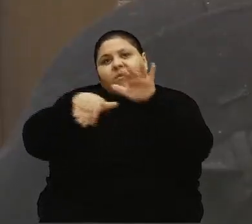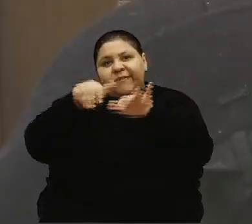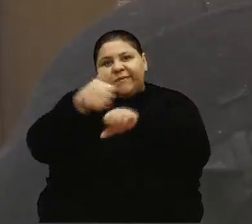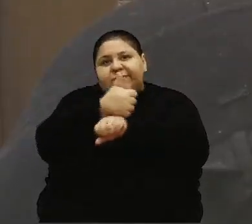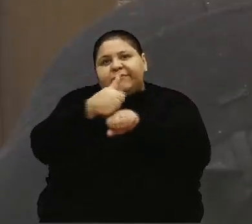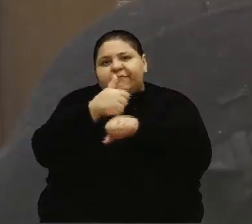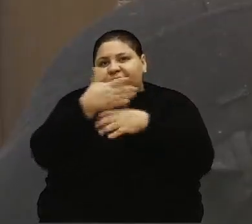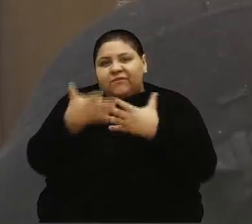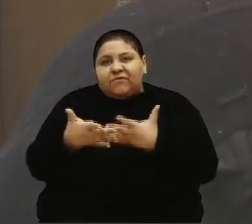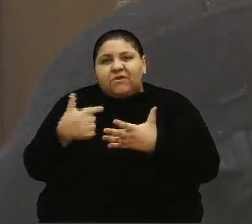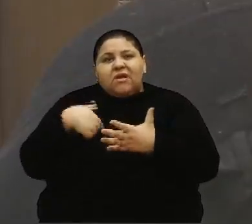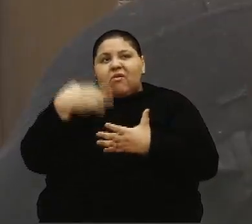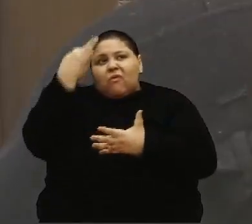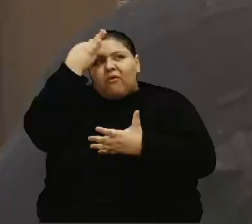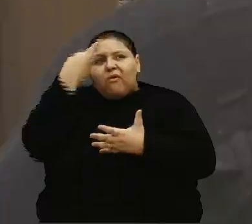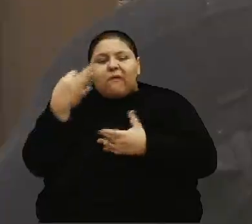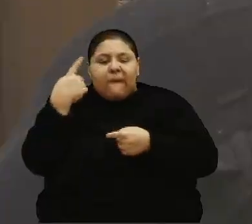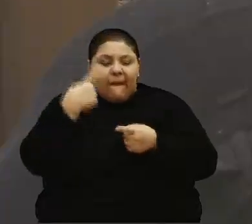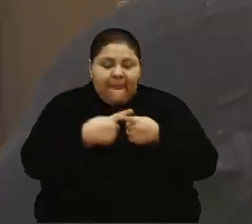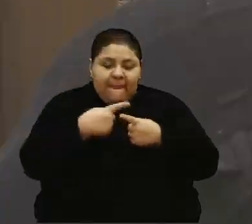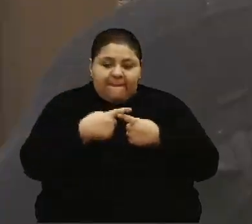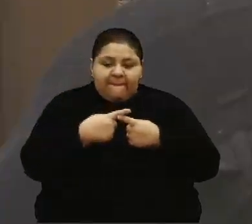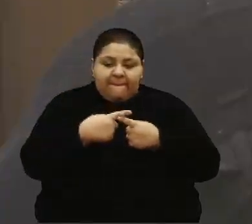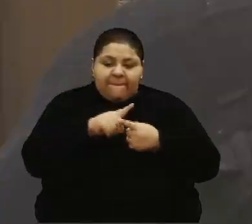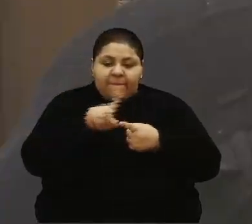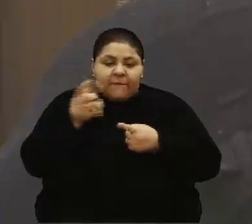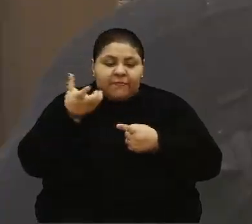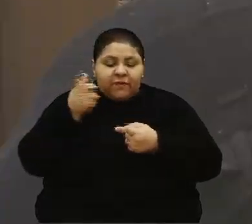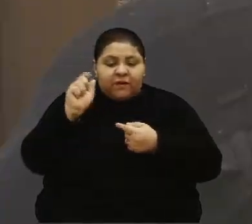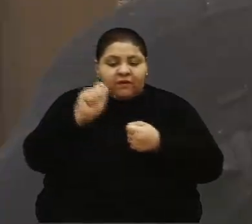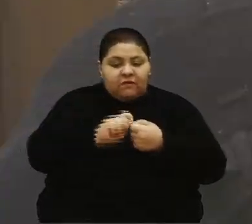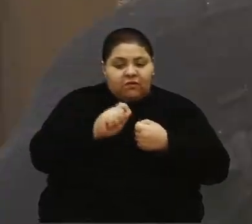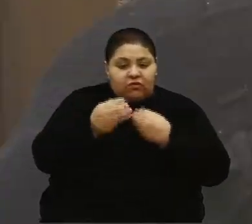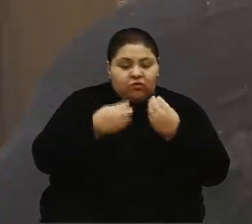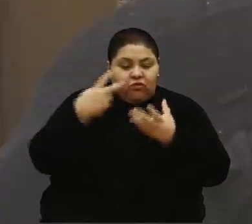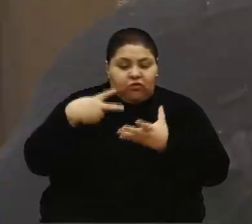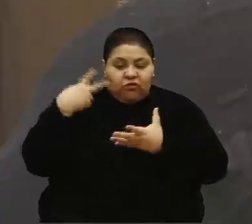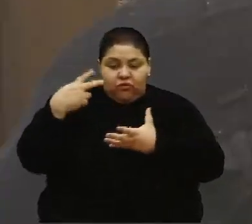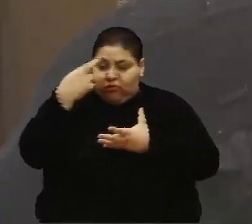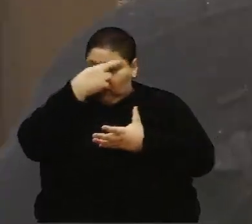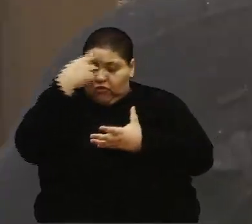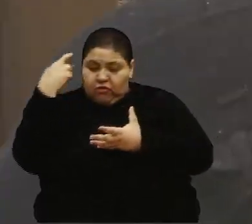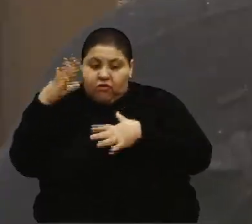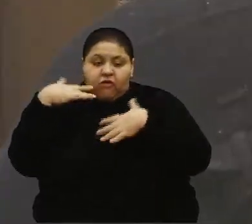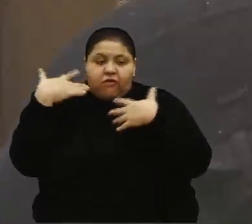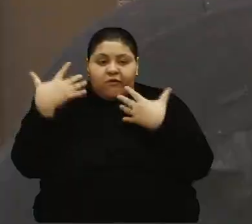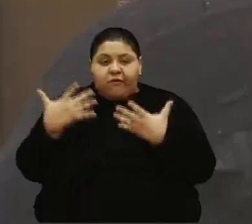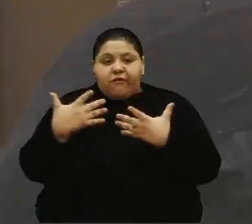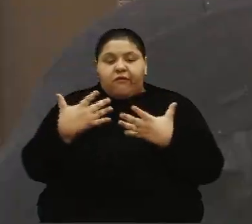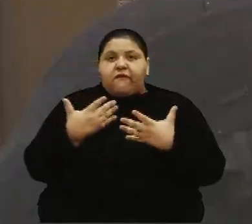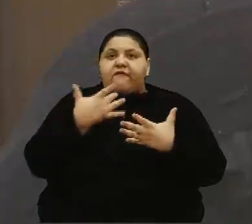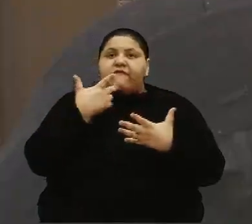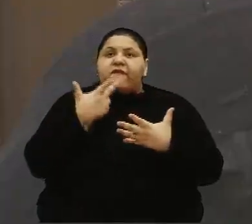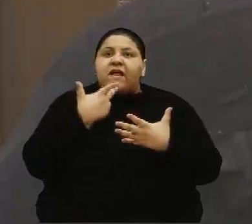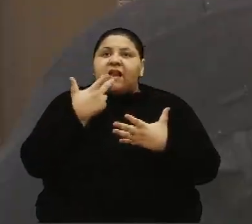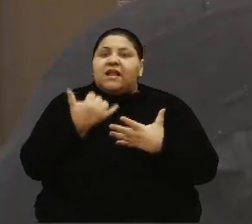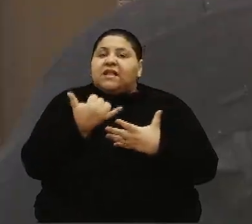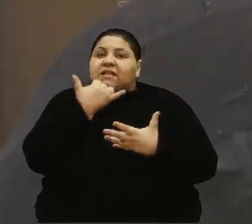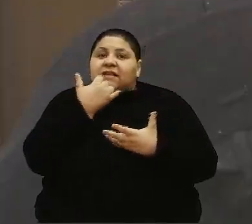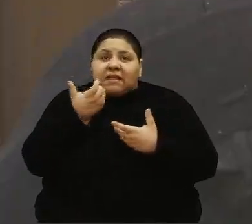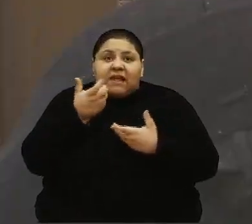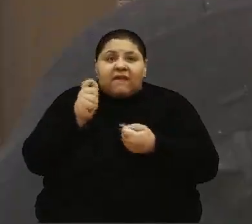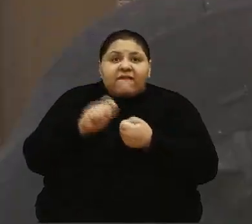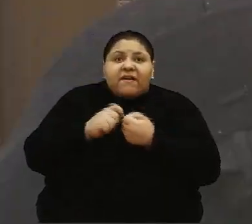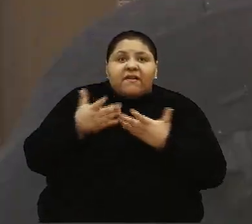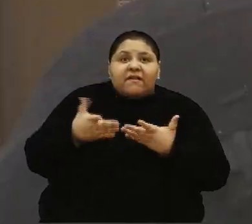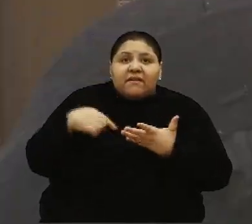guardas. E eu não entendo, porque quem não quer fazer, como o vereador Rafael Bueno diz assim, arruma uma desculpa, e quem quer, faz,